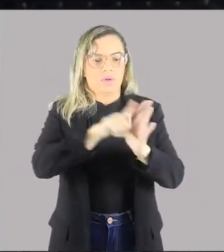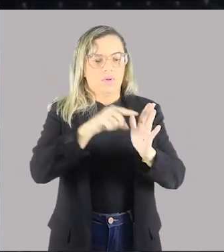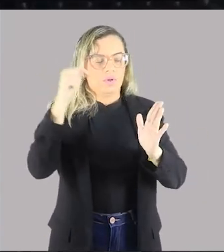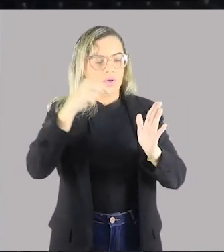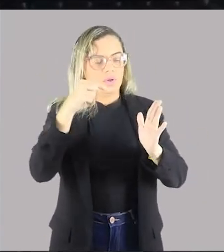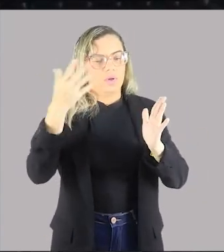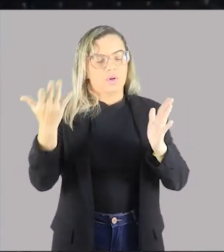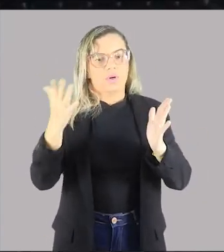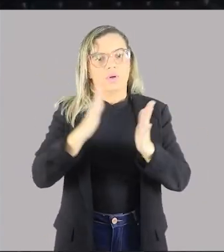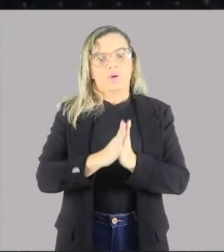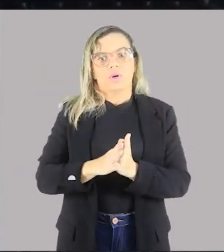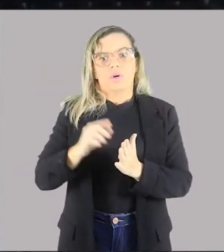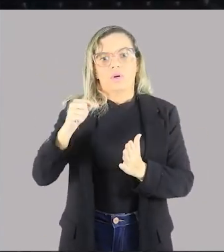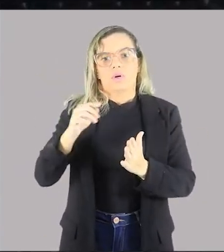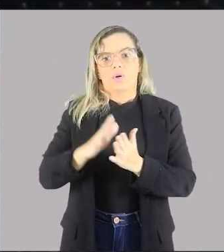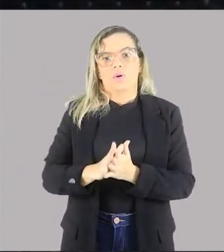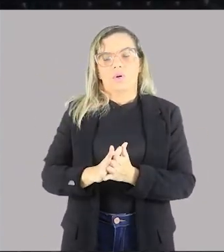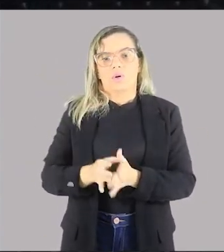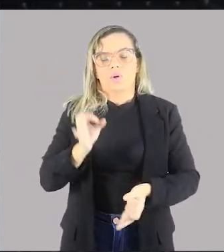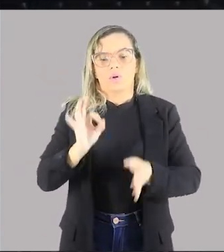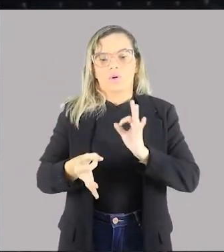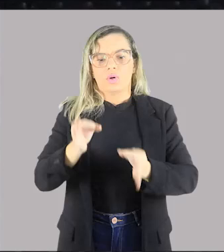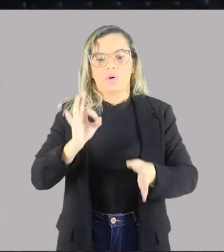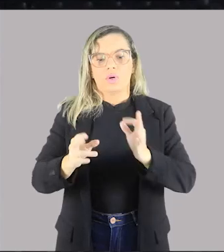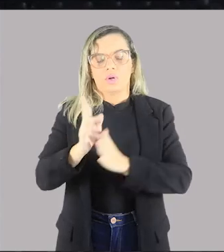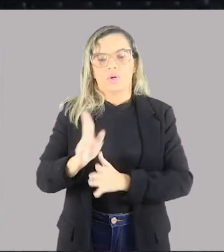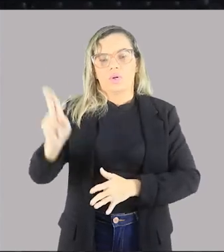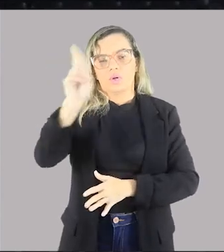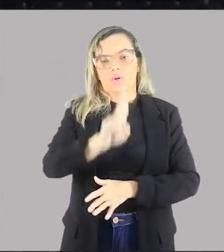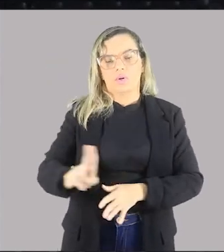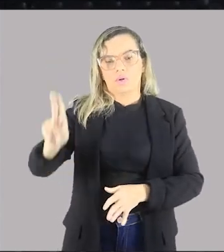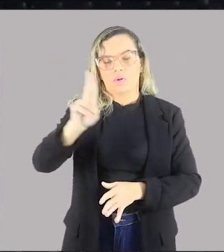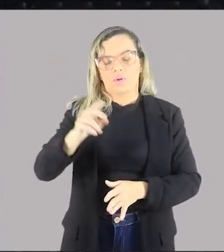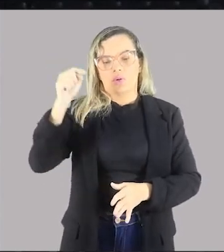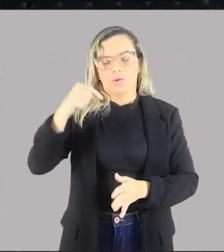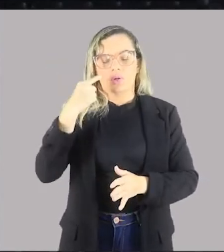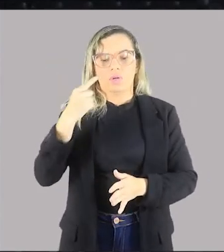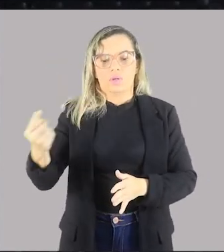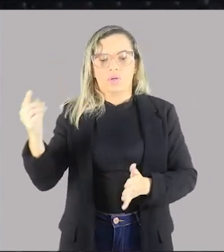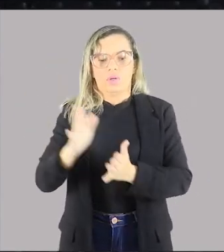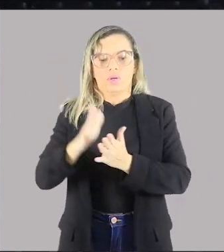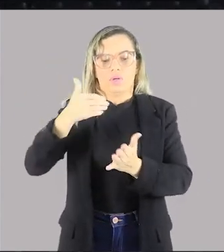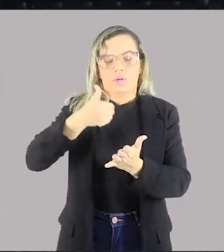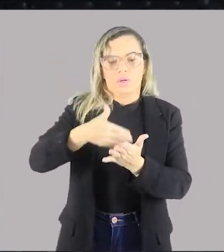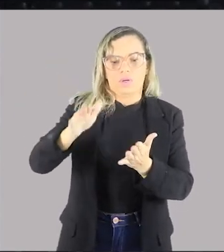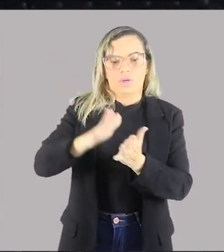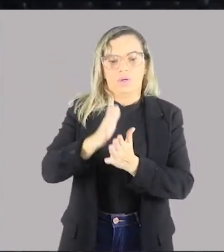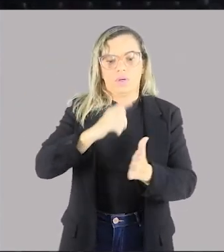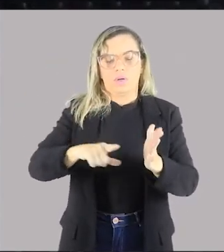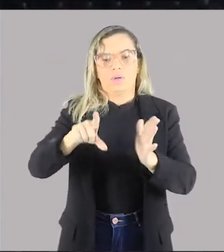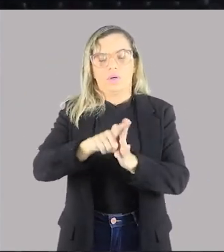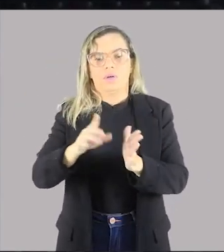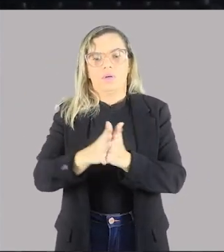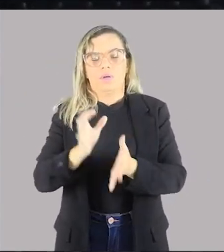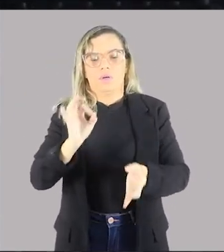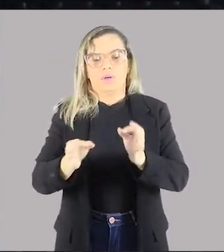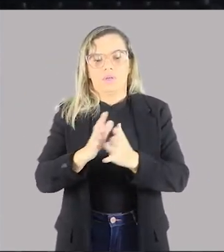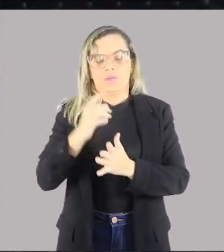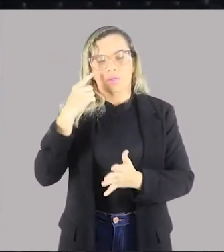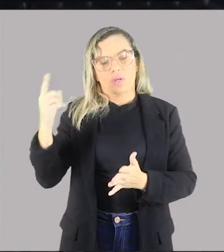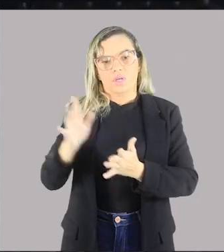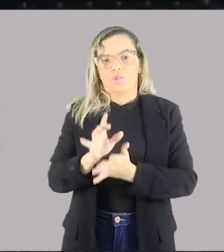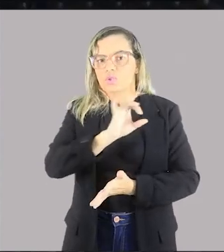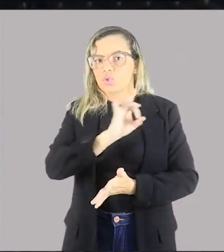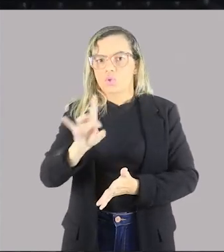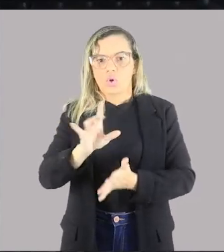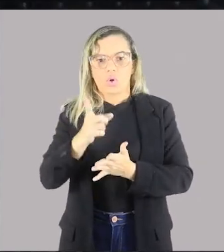em julgado que aplique essa demissão, porque se trata de um crime. Então, nesse caso, não há uma mera sanção administrativa, é